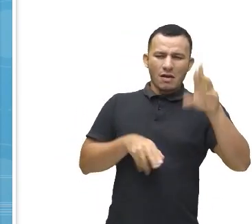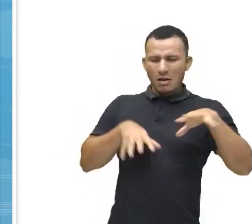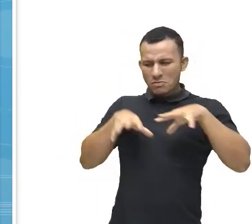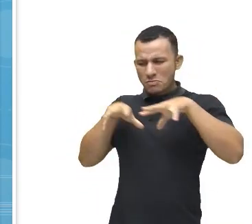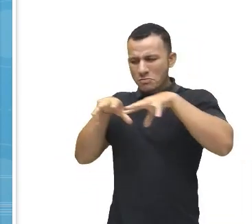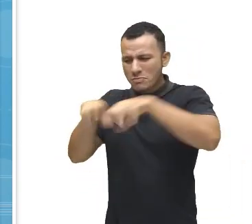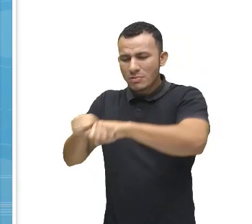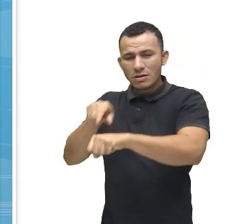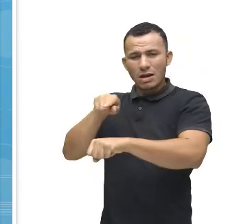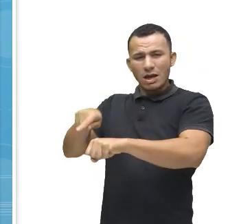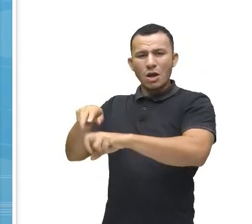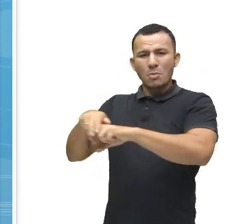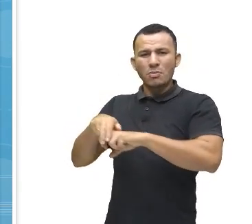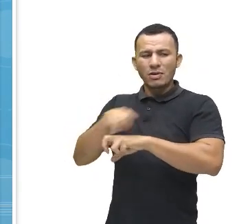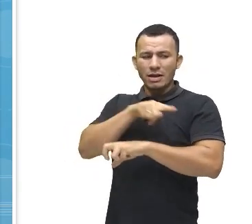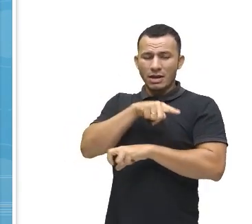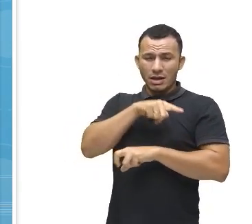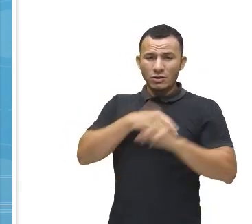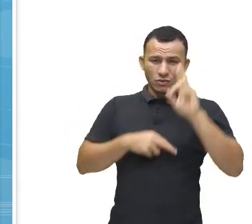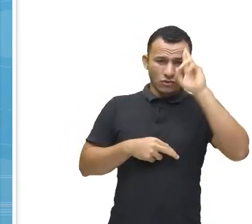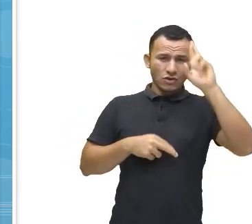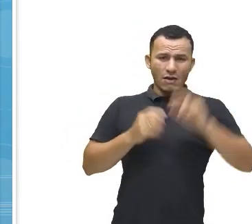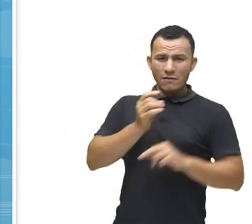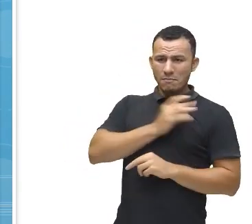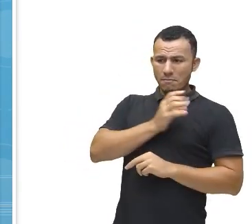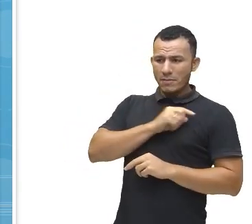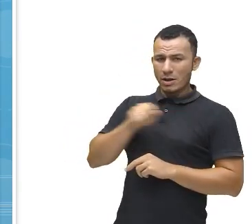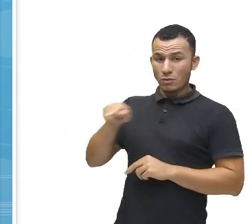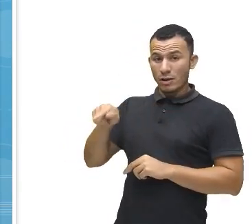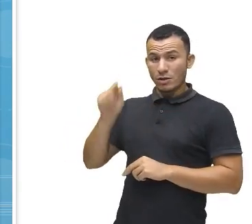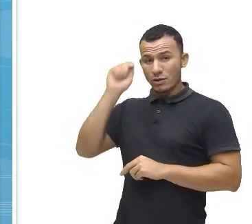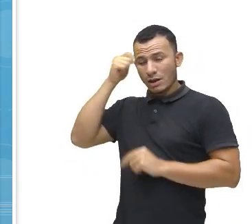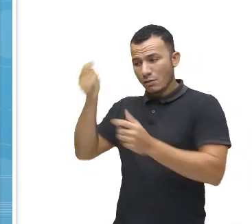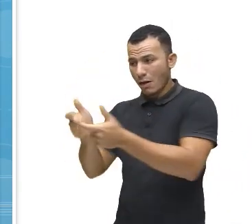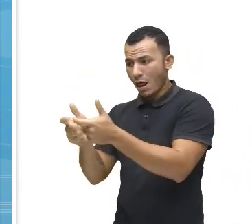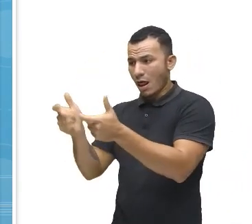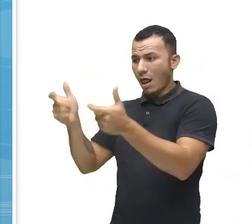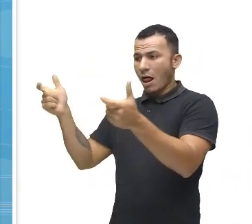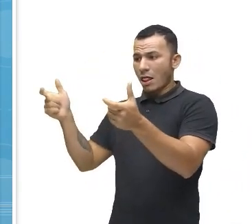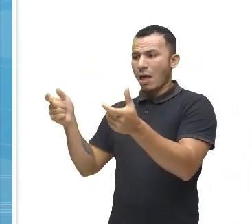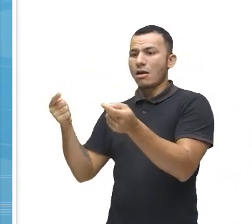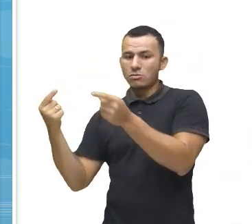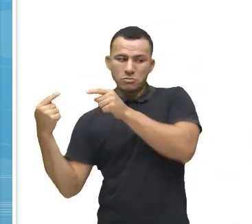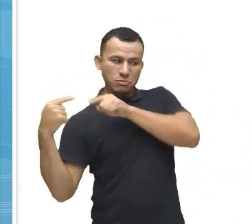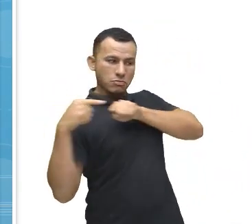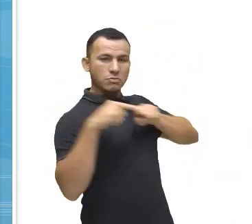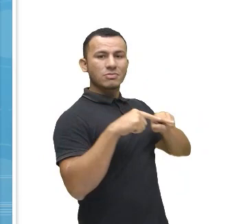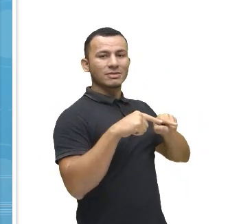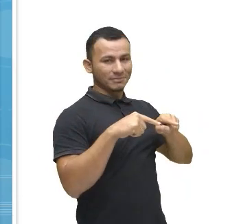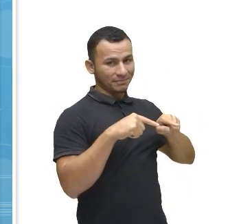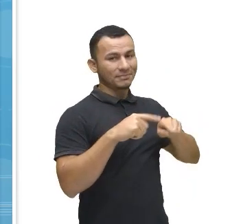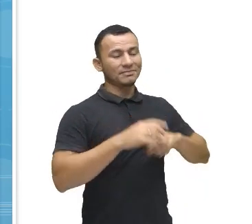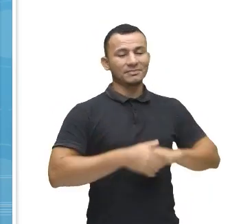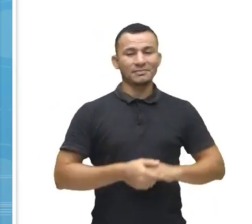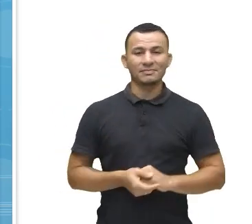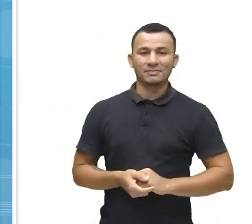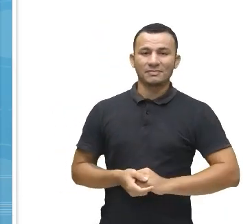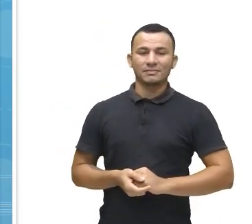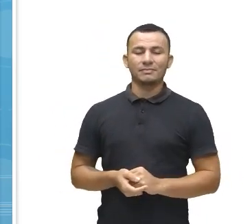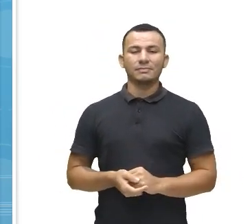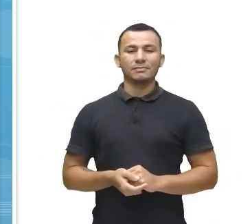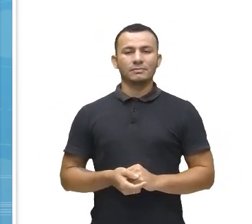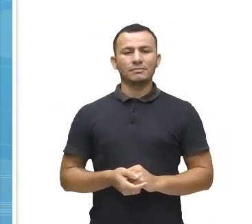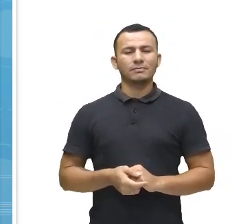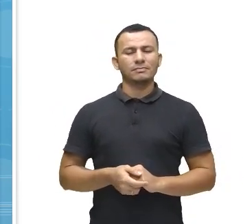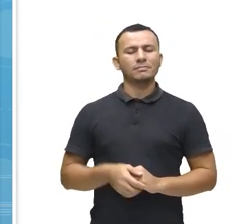quilombo pudesse crescer ao ponto de ameaçar o seu domínio sobre os escravizados. Vamos lá, gente. Vamos entender um pouco